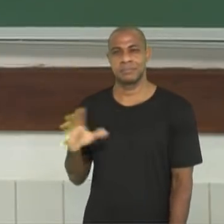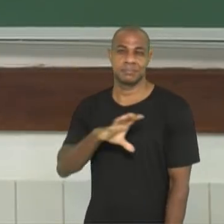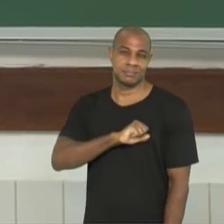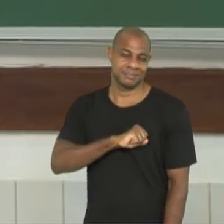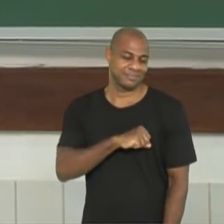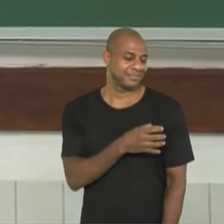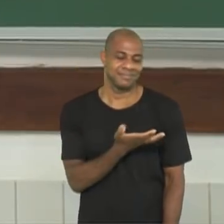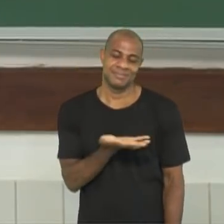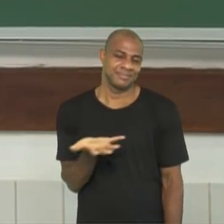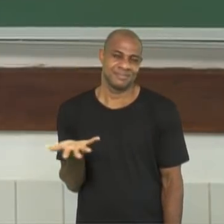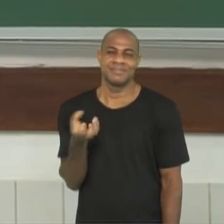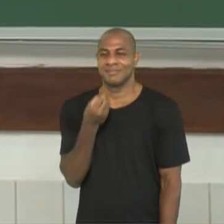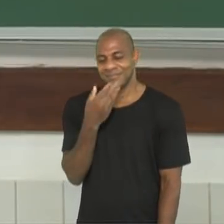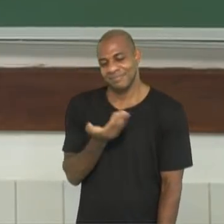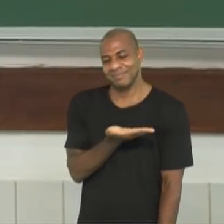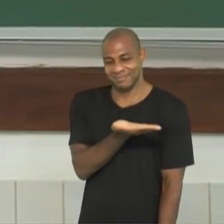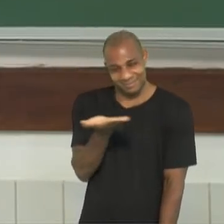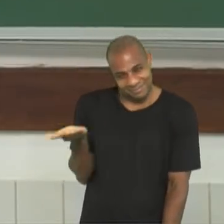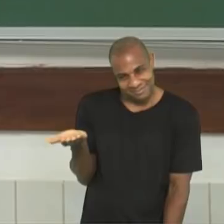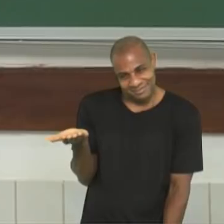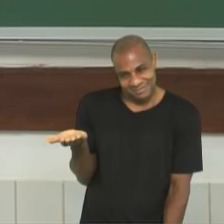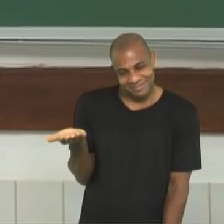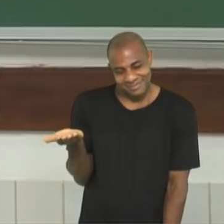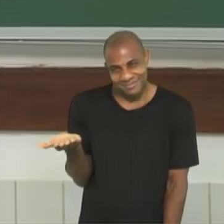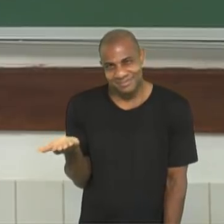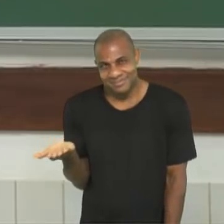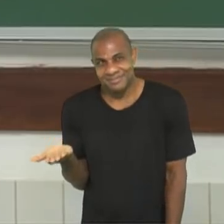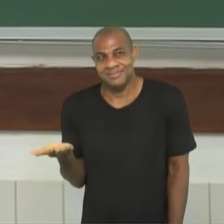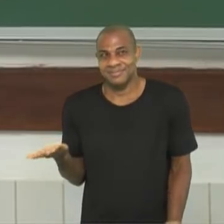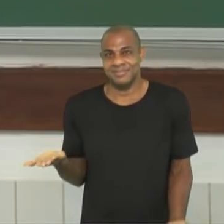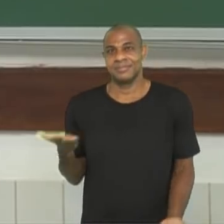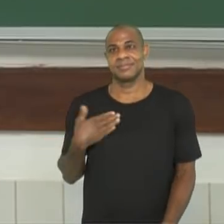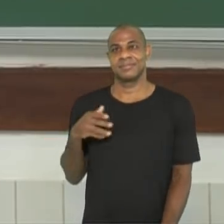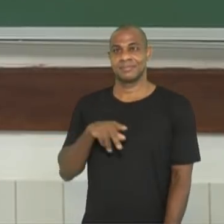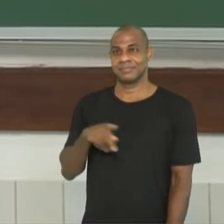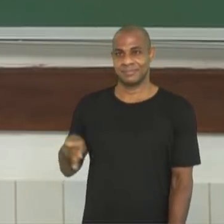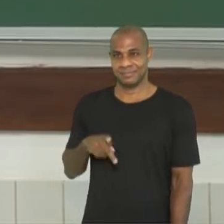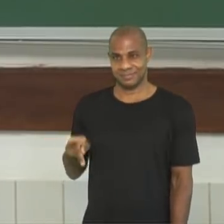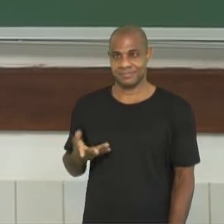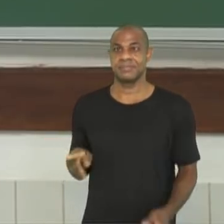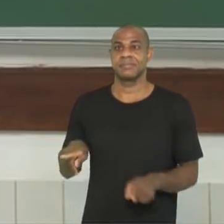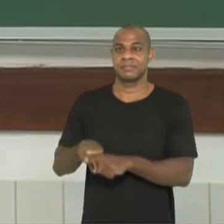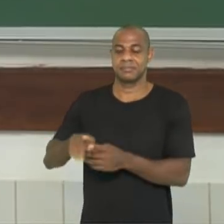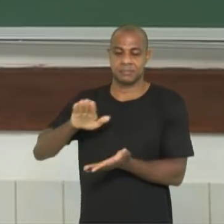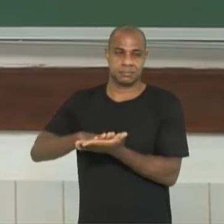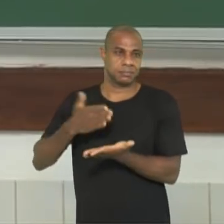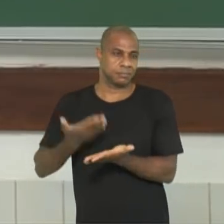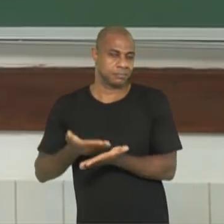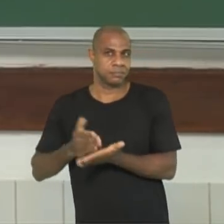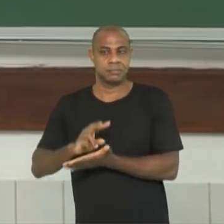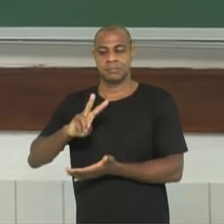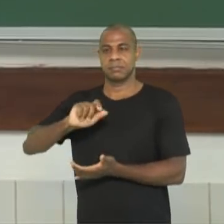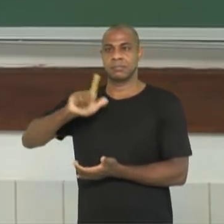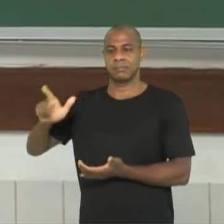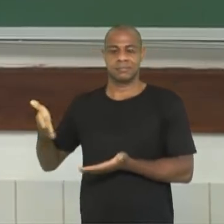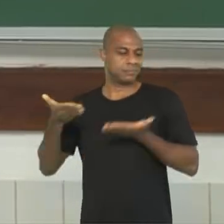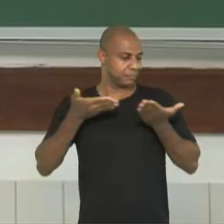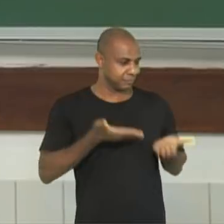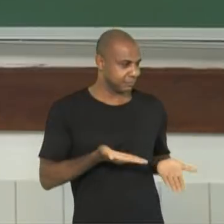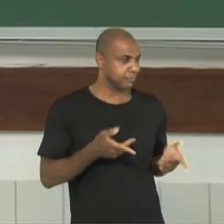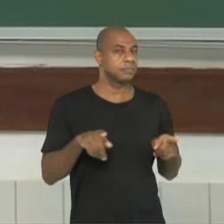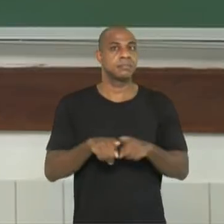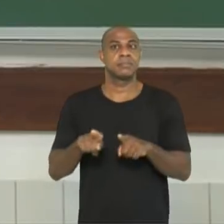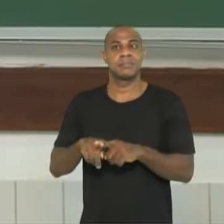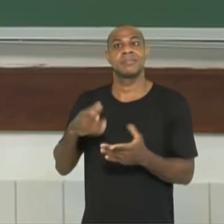amores! Tudo bem com vocês? Estamos aqui eu, professora Carol, o nosso intérprete Val, para mais uma aula